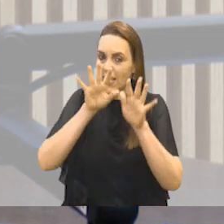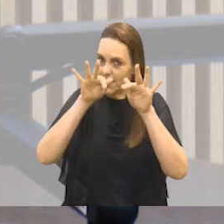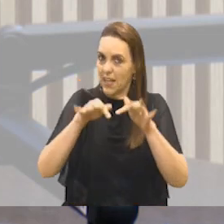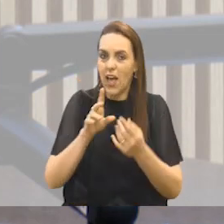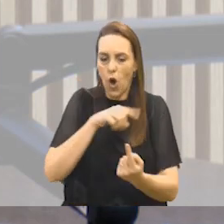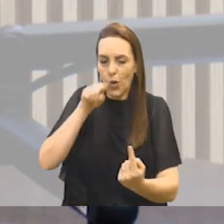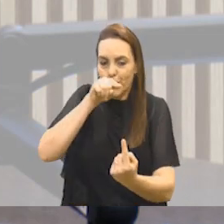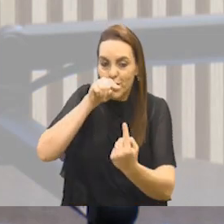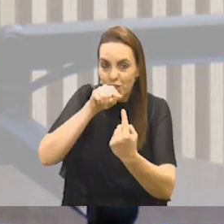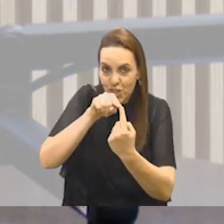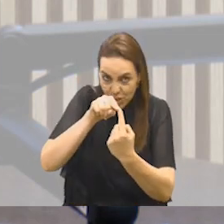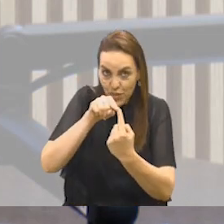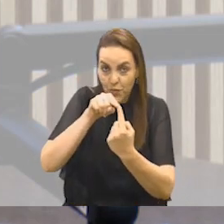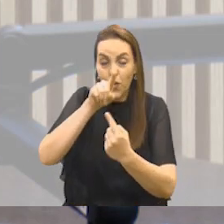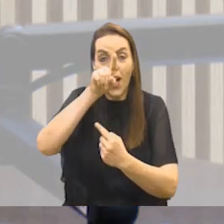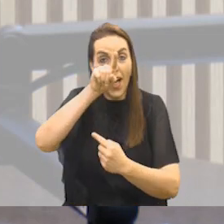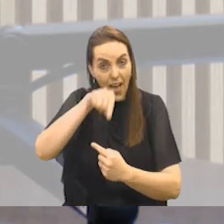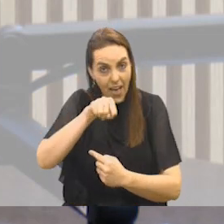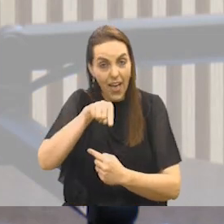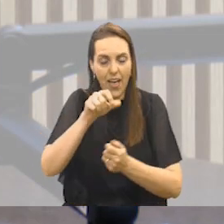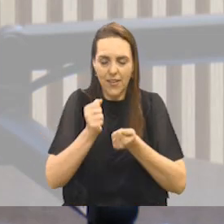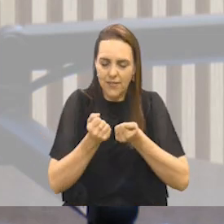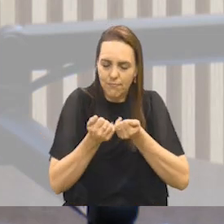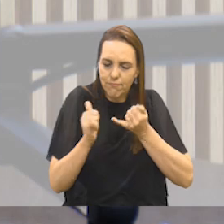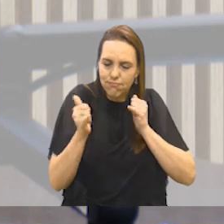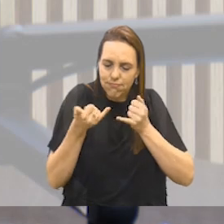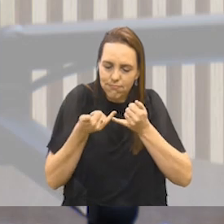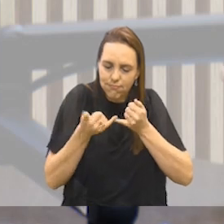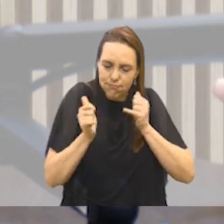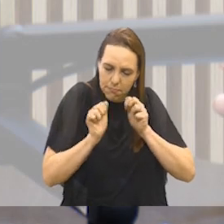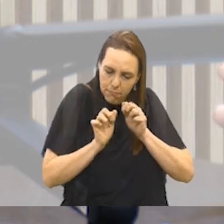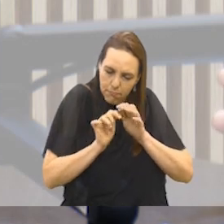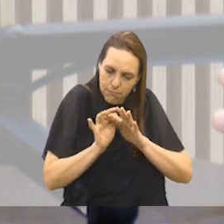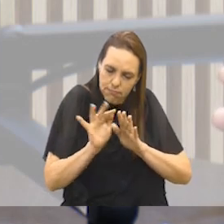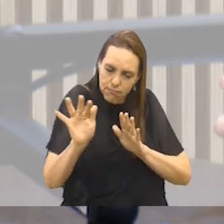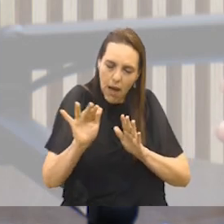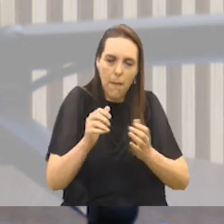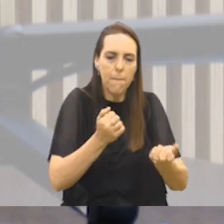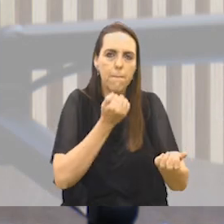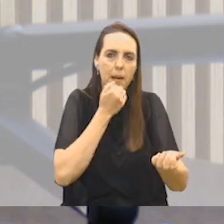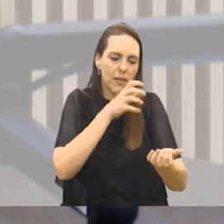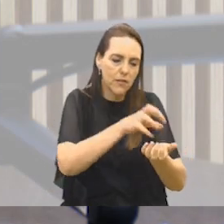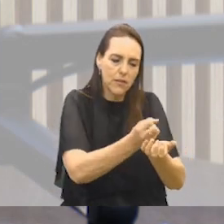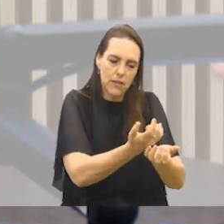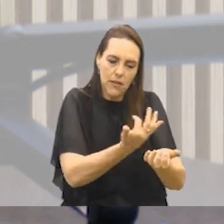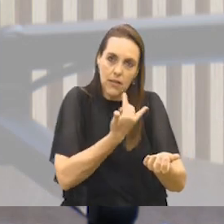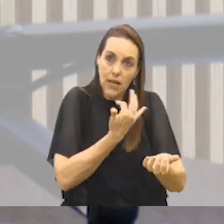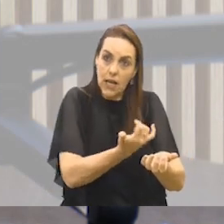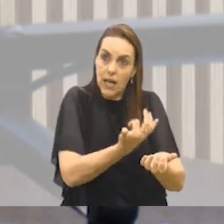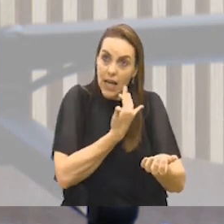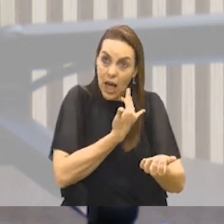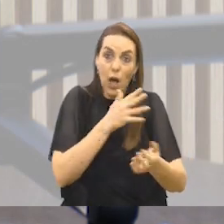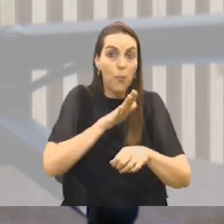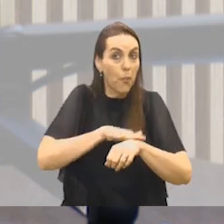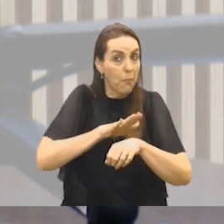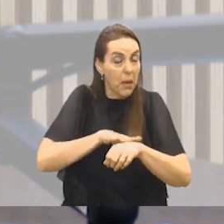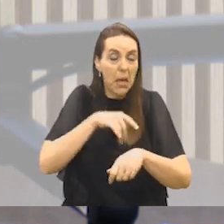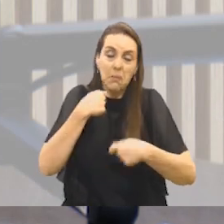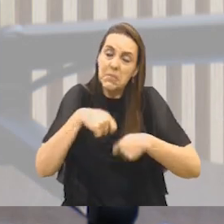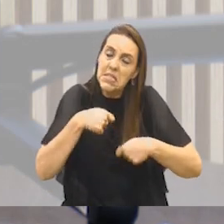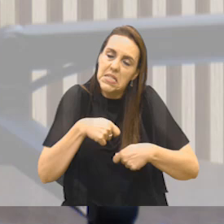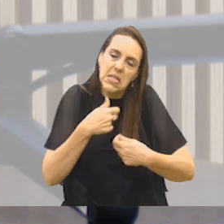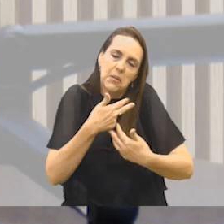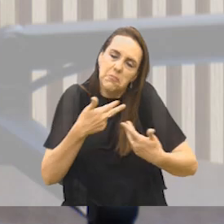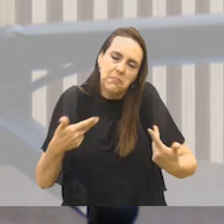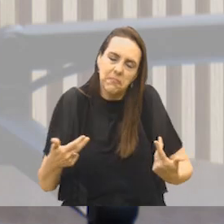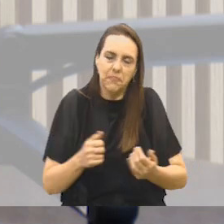por finalidade, dentro dos trabalhos, dentro das terapias, emitir a energia necessária para a pessoa, para aquele momento dela, para